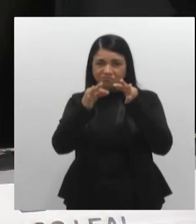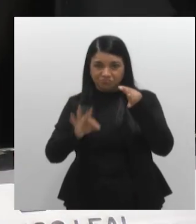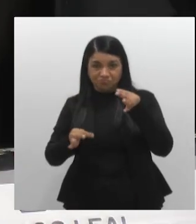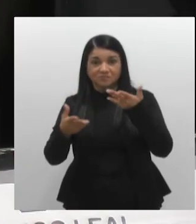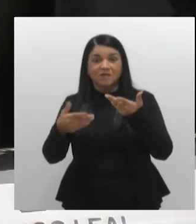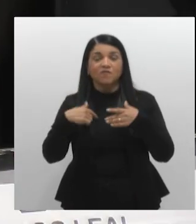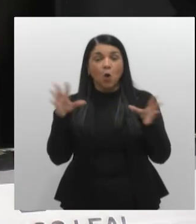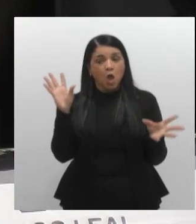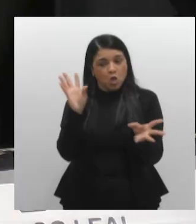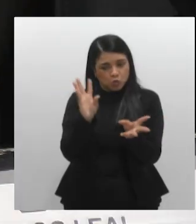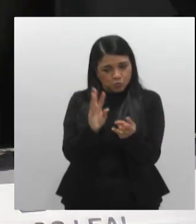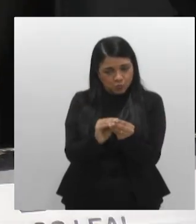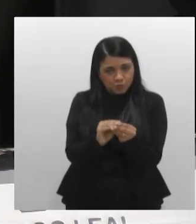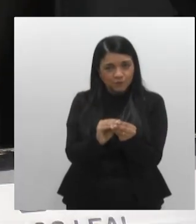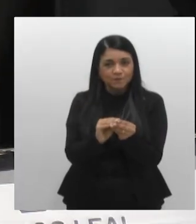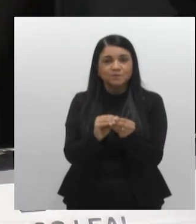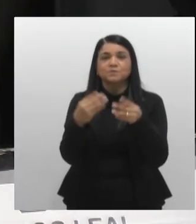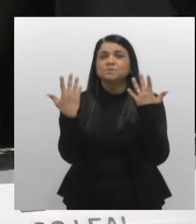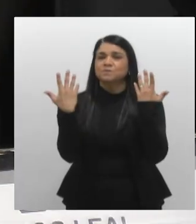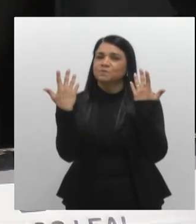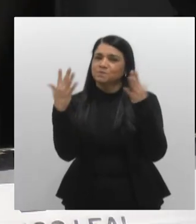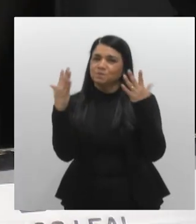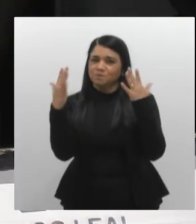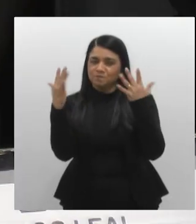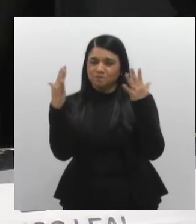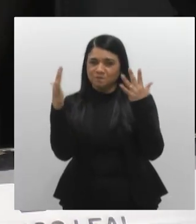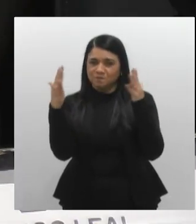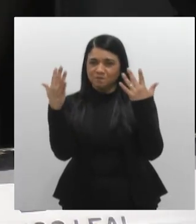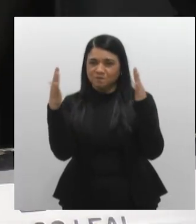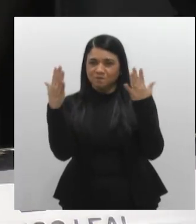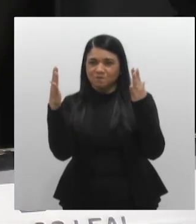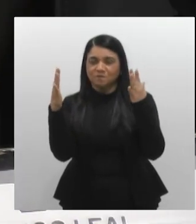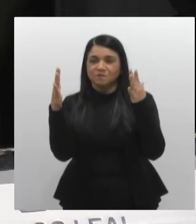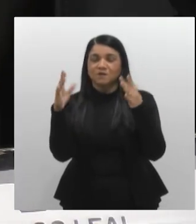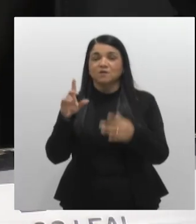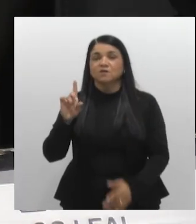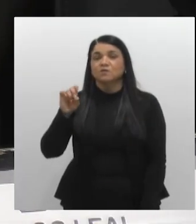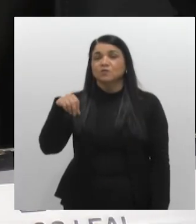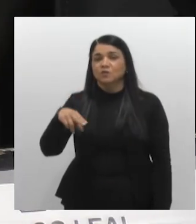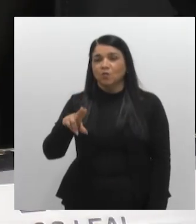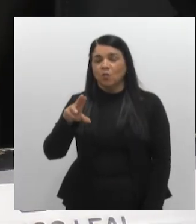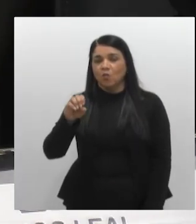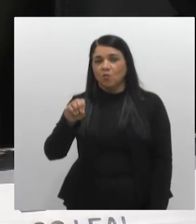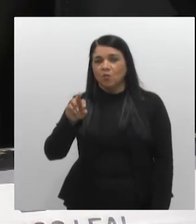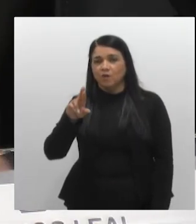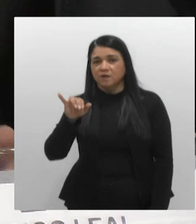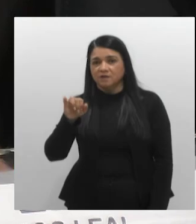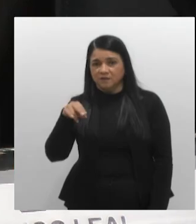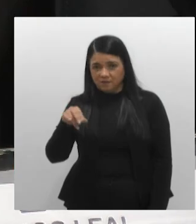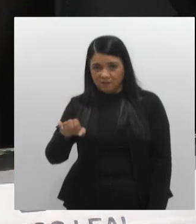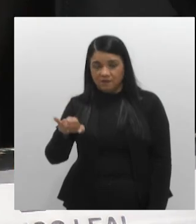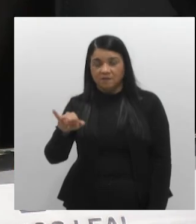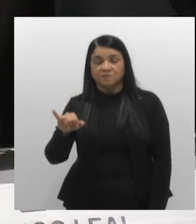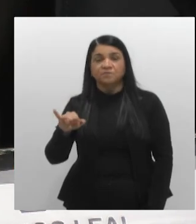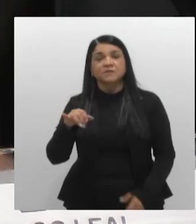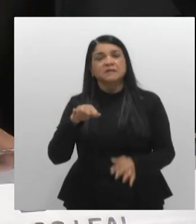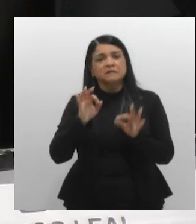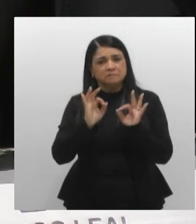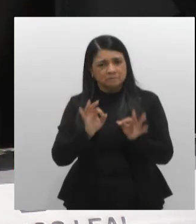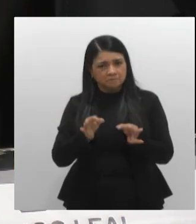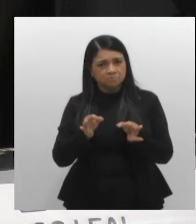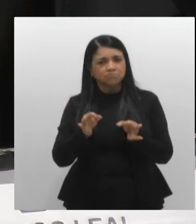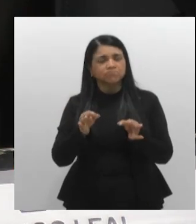agradecer também e parabenizar aqui ao nosso Dom Orani João Tempesta, exatamente